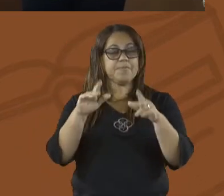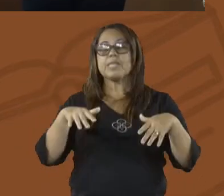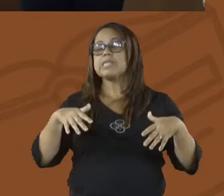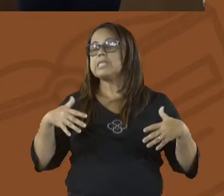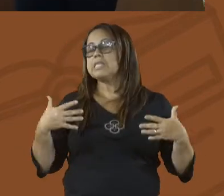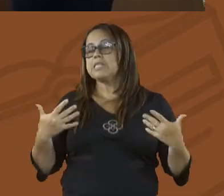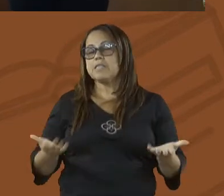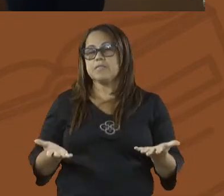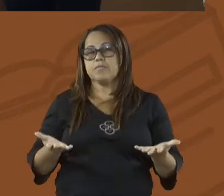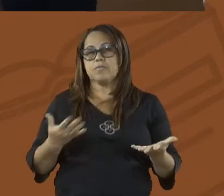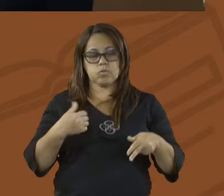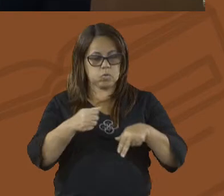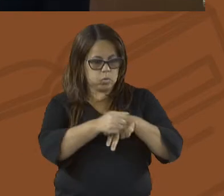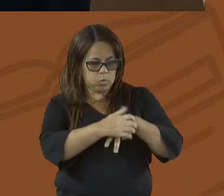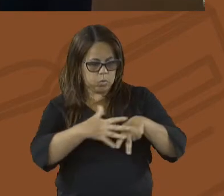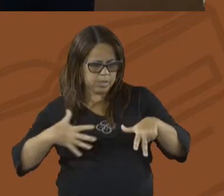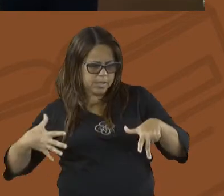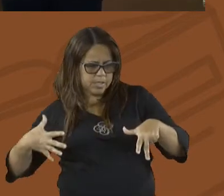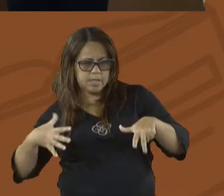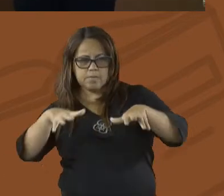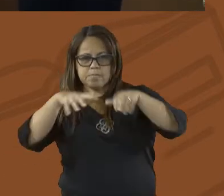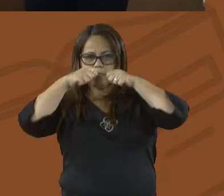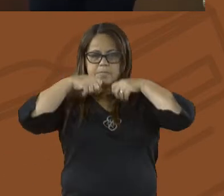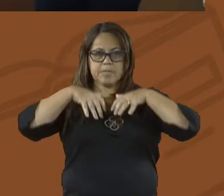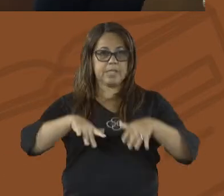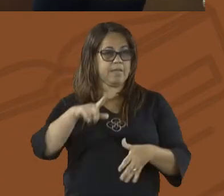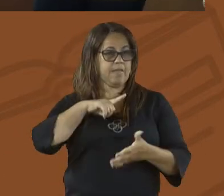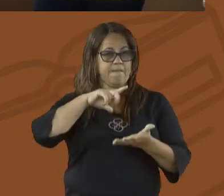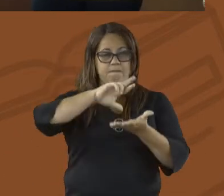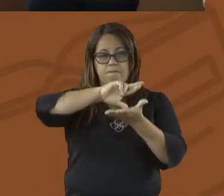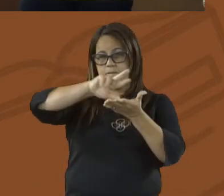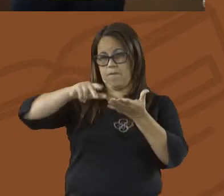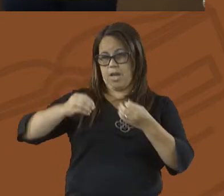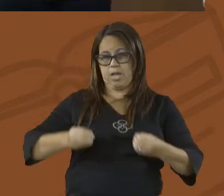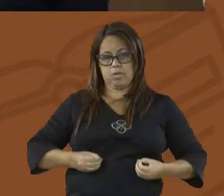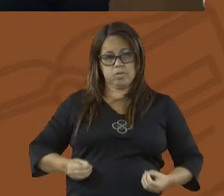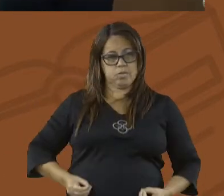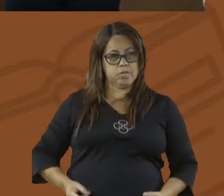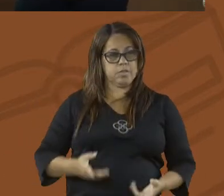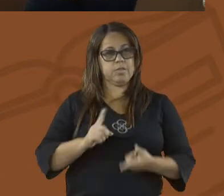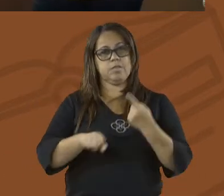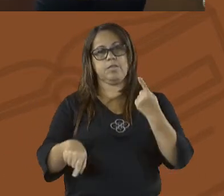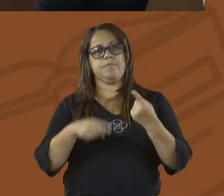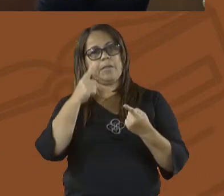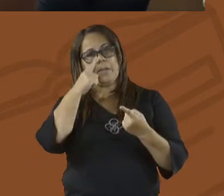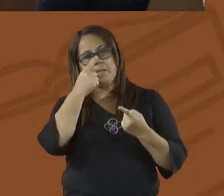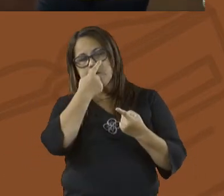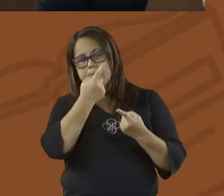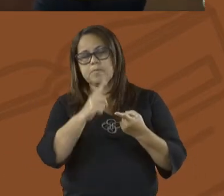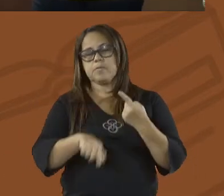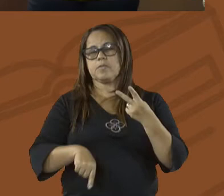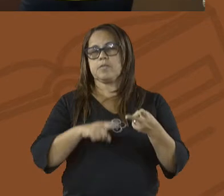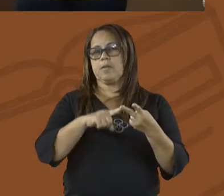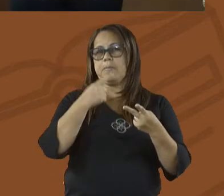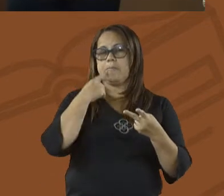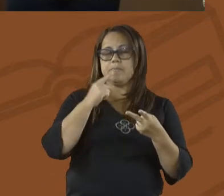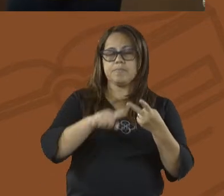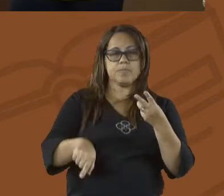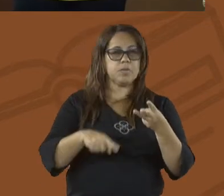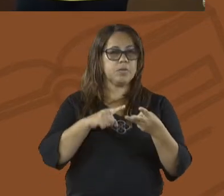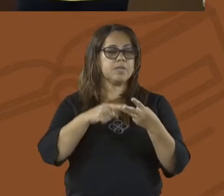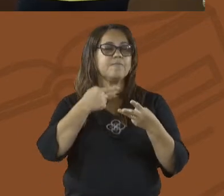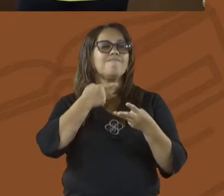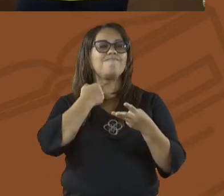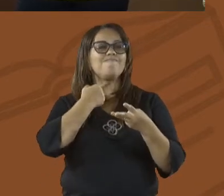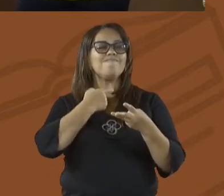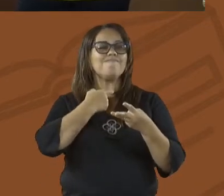E o sistema respiratório ele vai ser composto por vários órgãos, como cavidade nasal, nariz, boca,